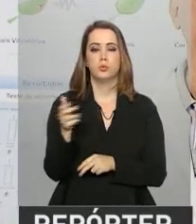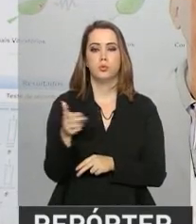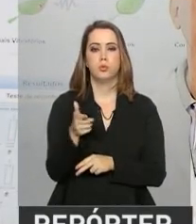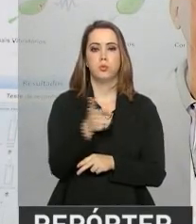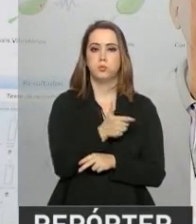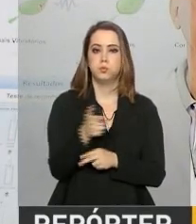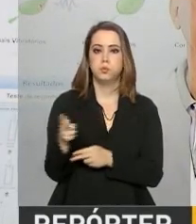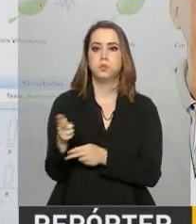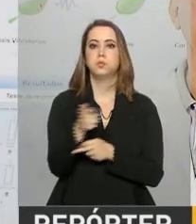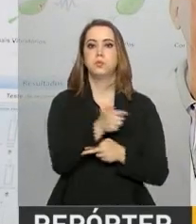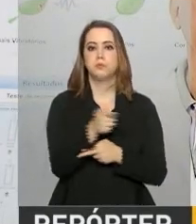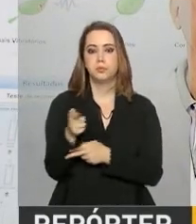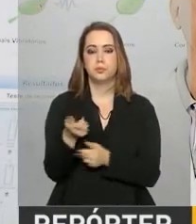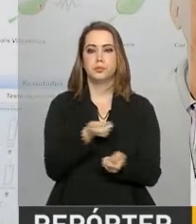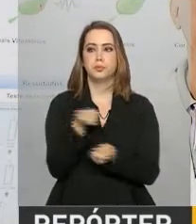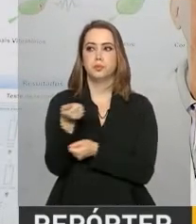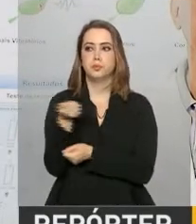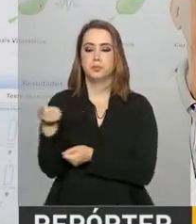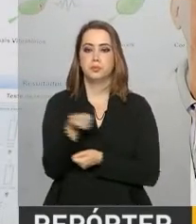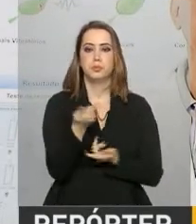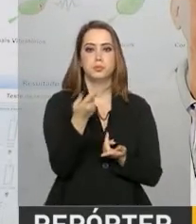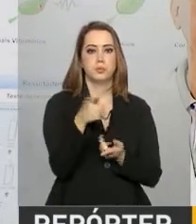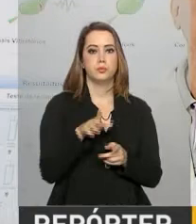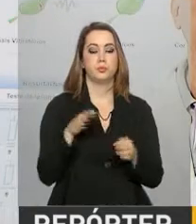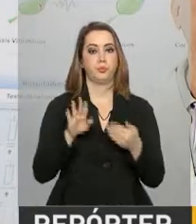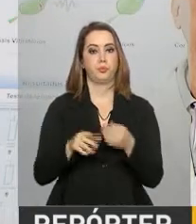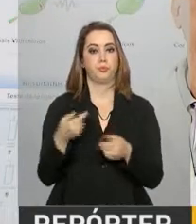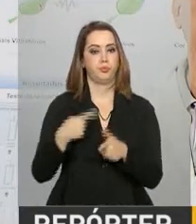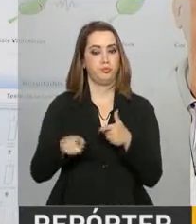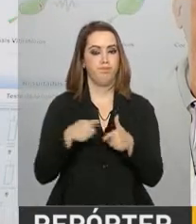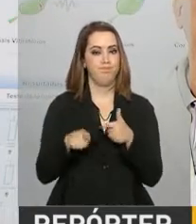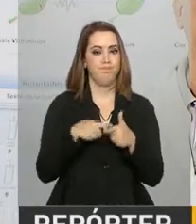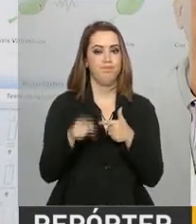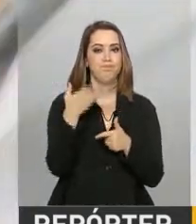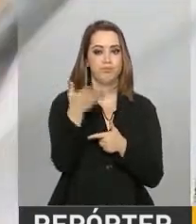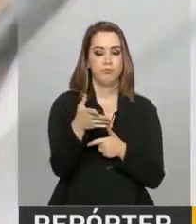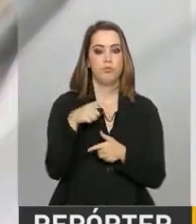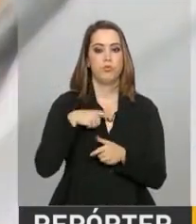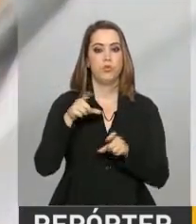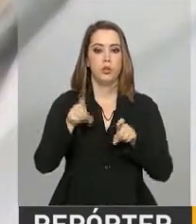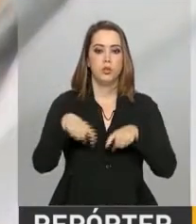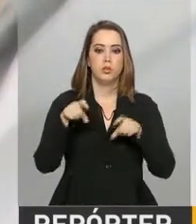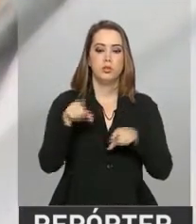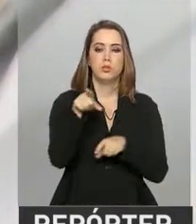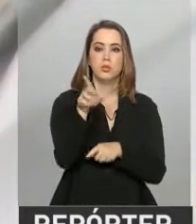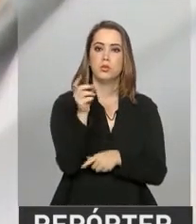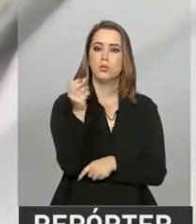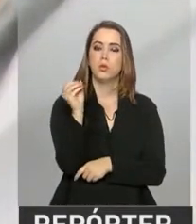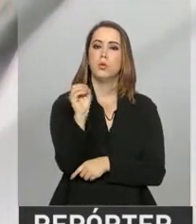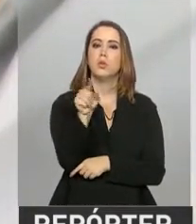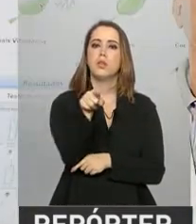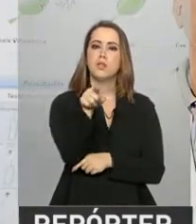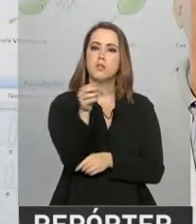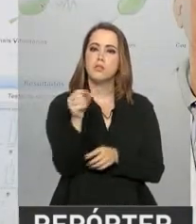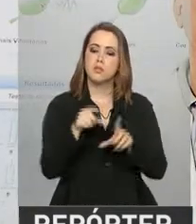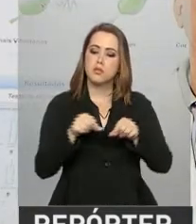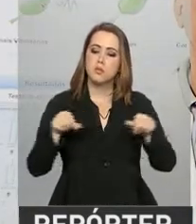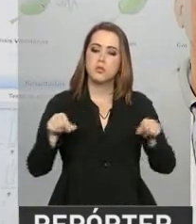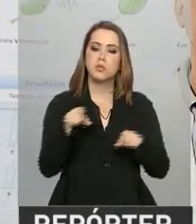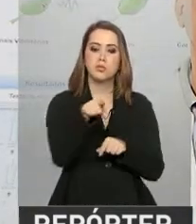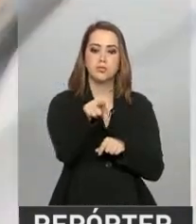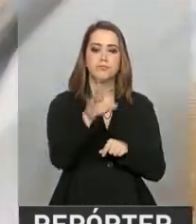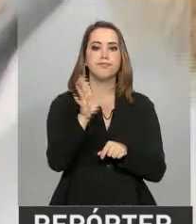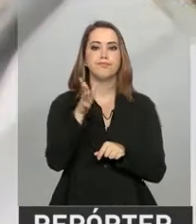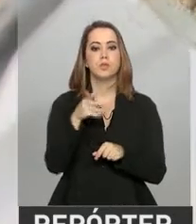espécies de percevejo que ataca uma só rocha eo inseto faz um grande estrago estas sementes não sofreram ataques já